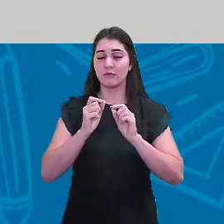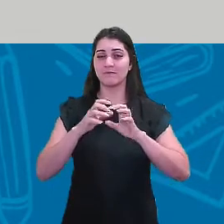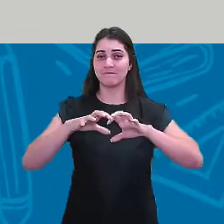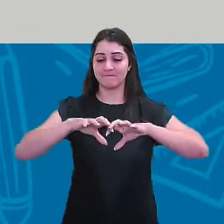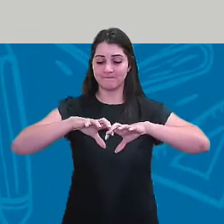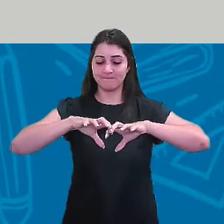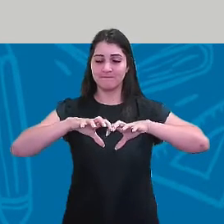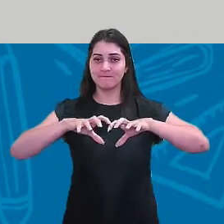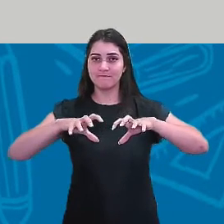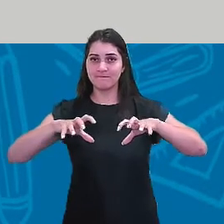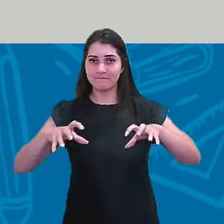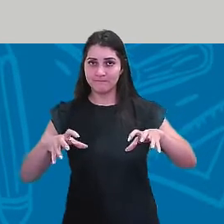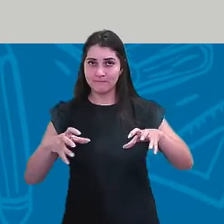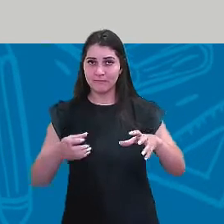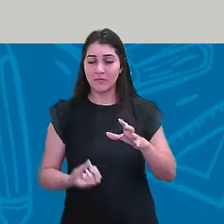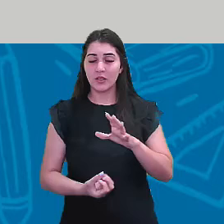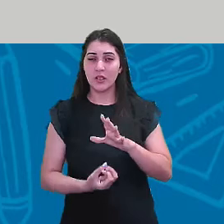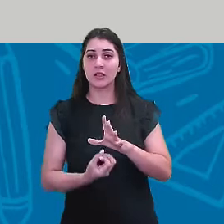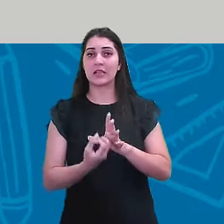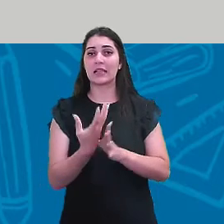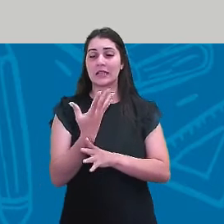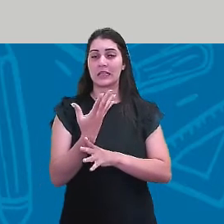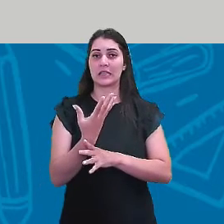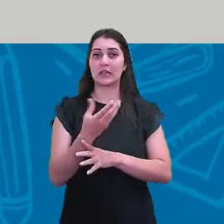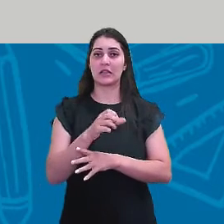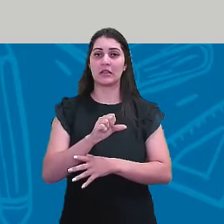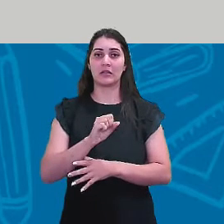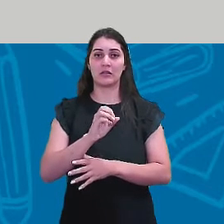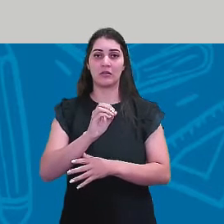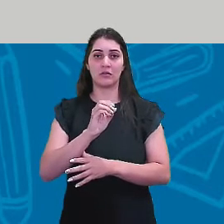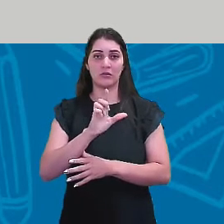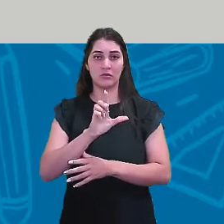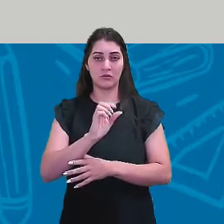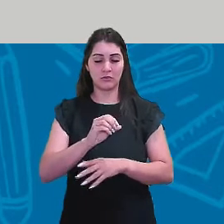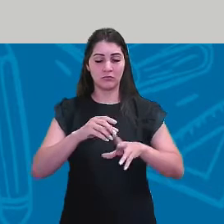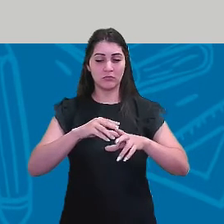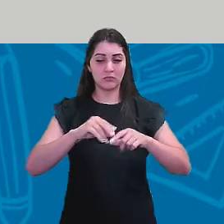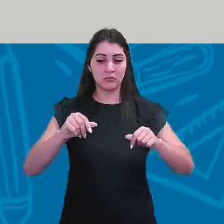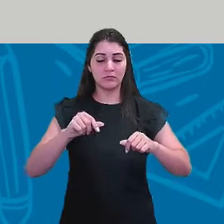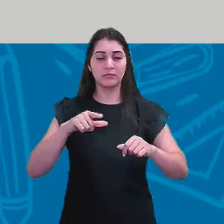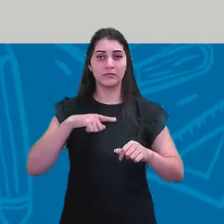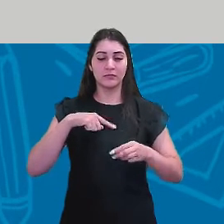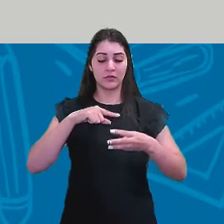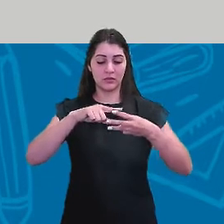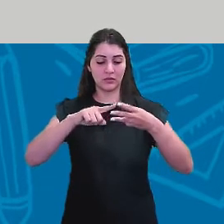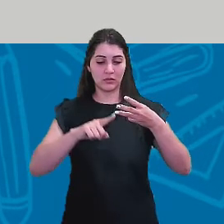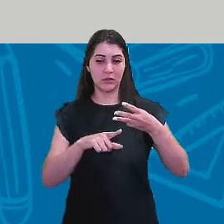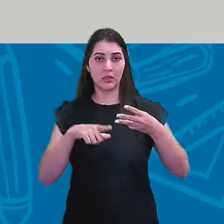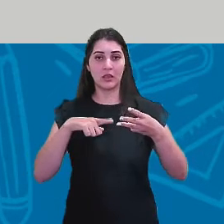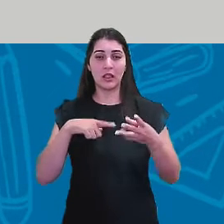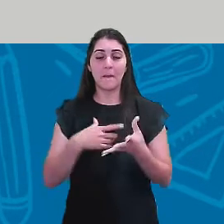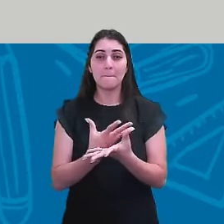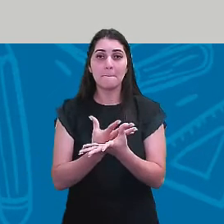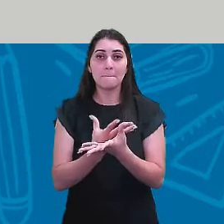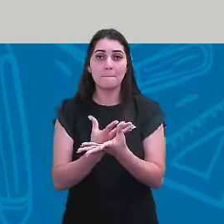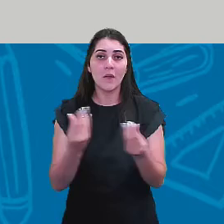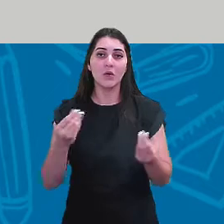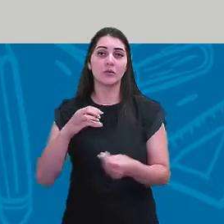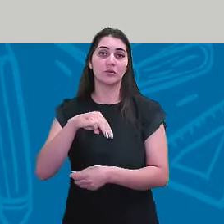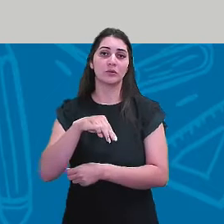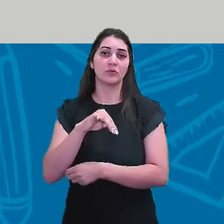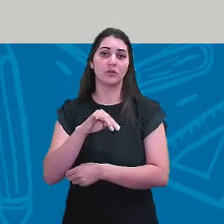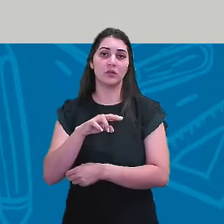desagregou para dar origem ao solo, mais interna das três e contém muitos minerais.